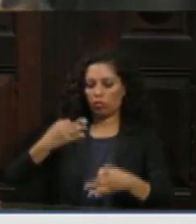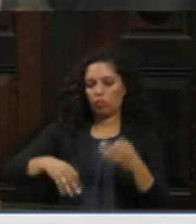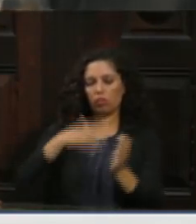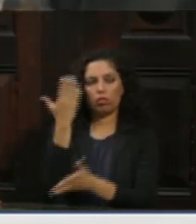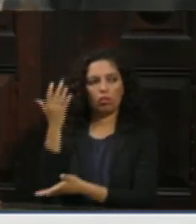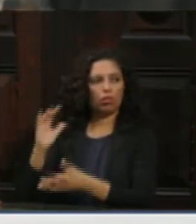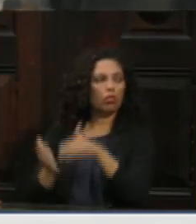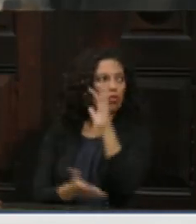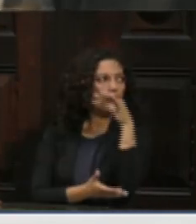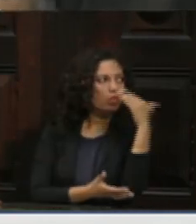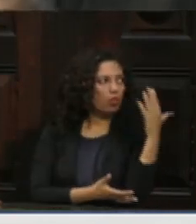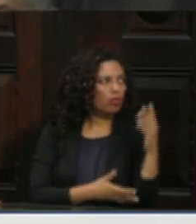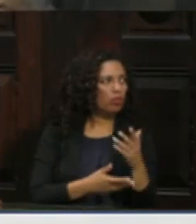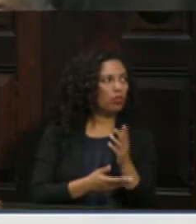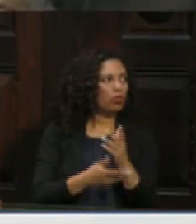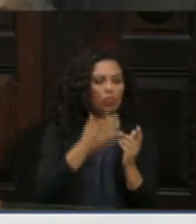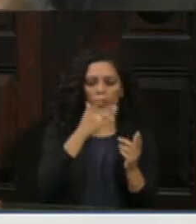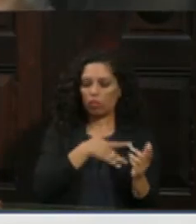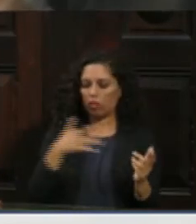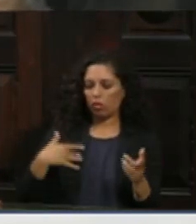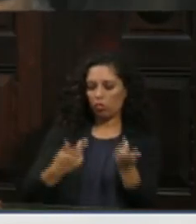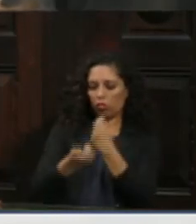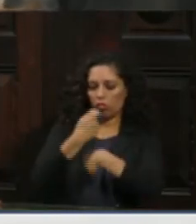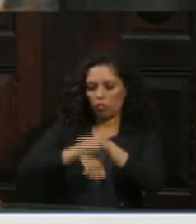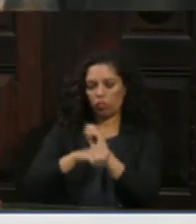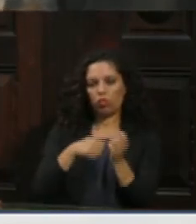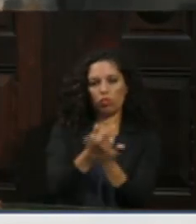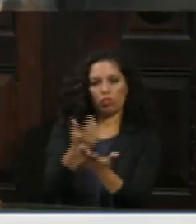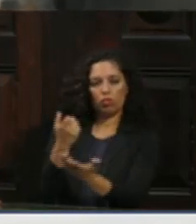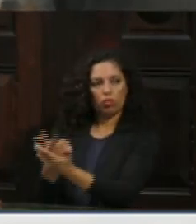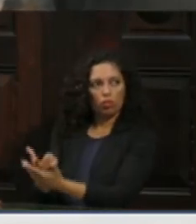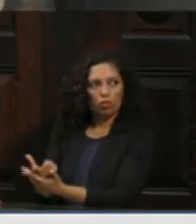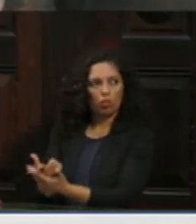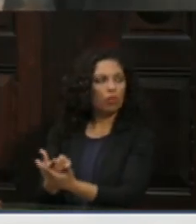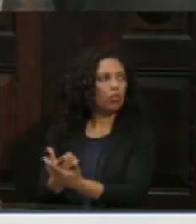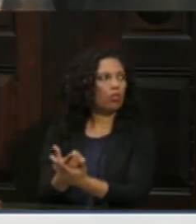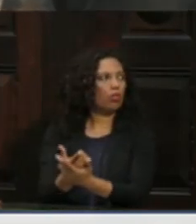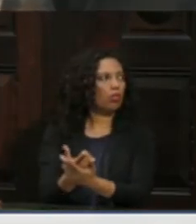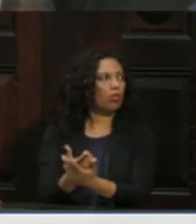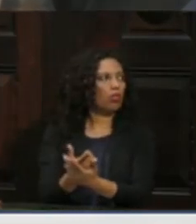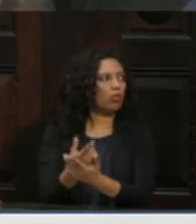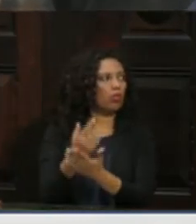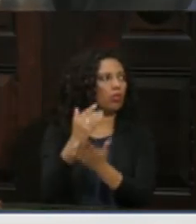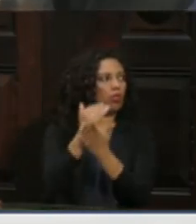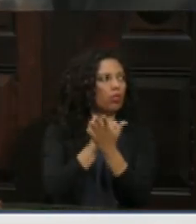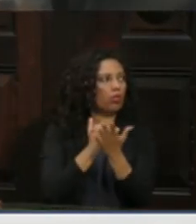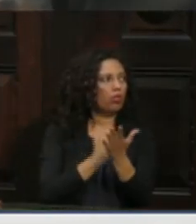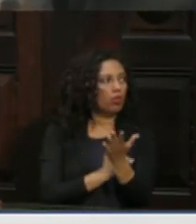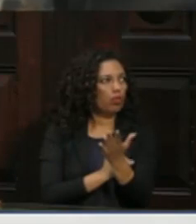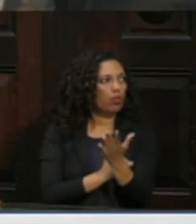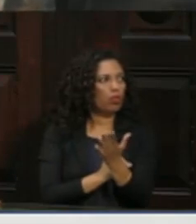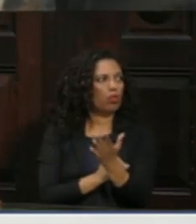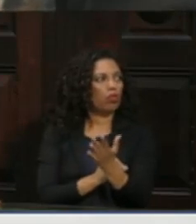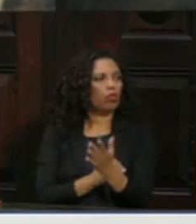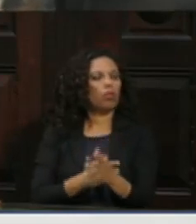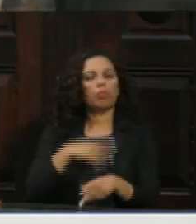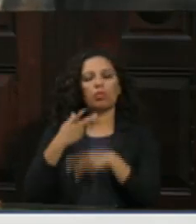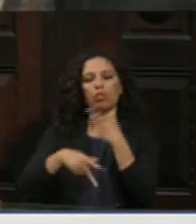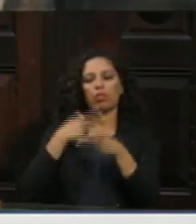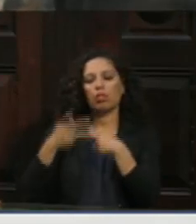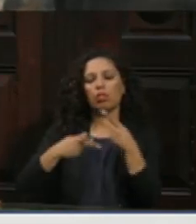do dia, de acordo com o parágrafo 1º do artigo 47 do Regimento Interno, em tramitação ordinária, em primeira discussão, projeto de lei 2016-2016, de autoria do deputado